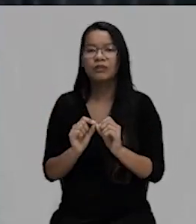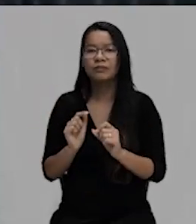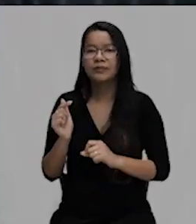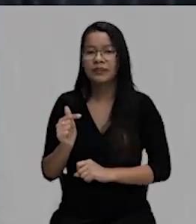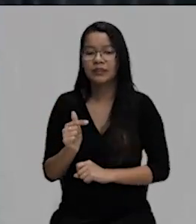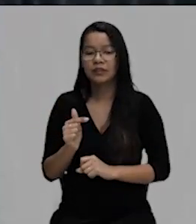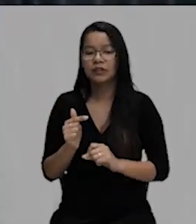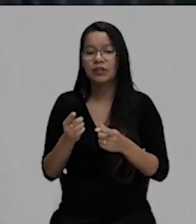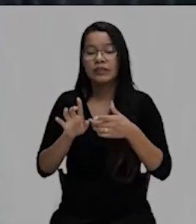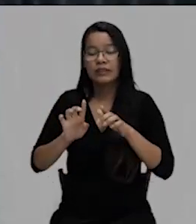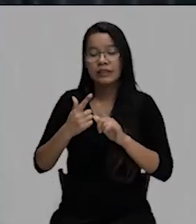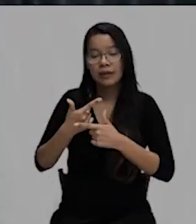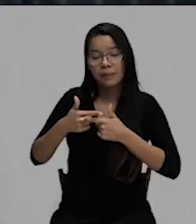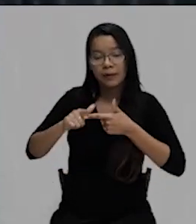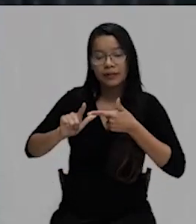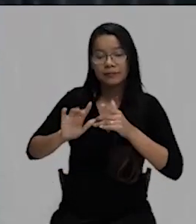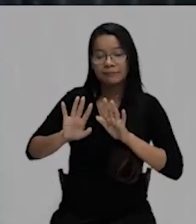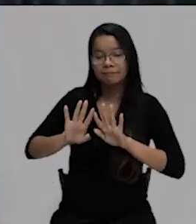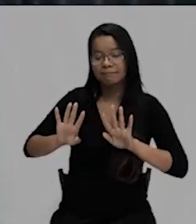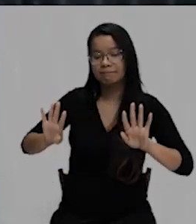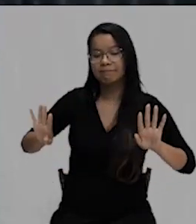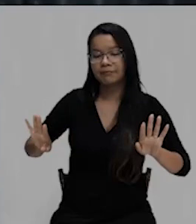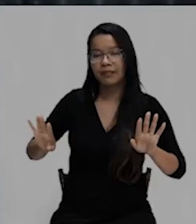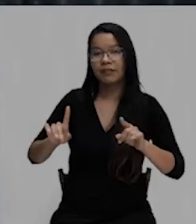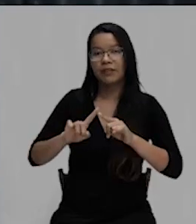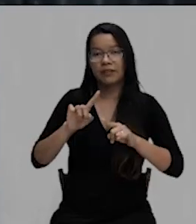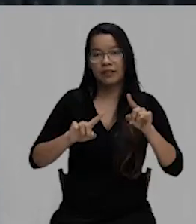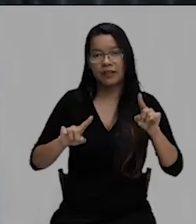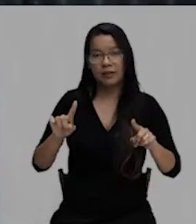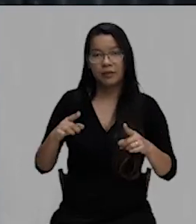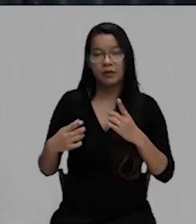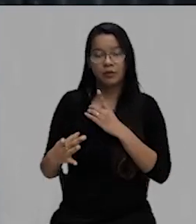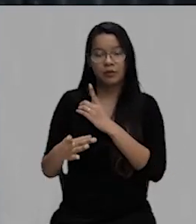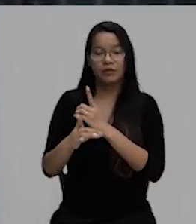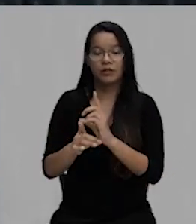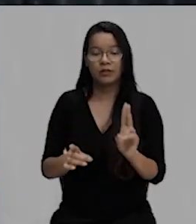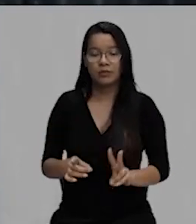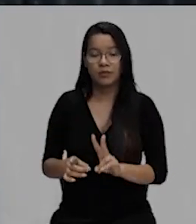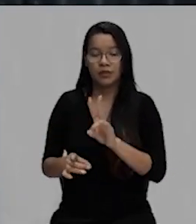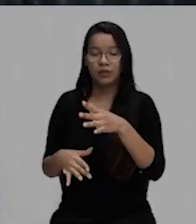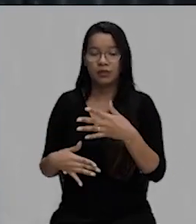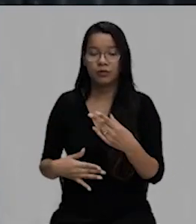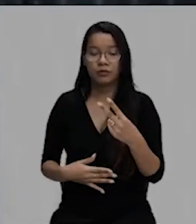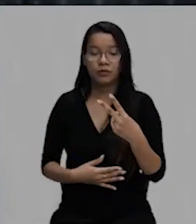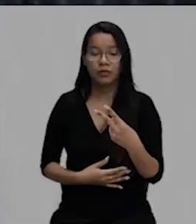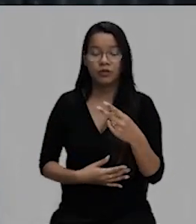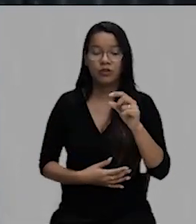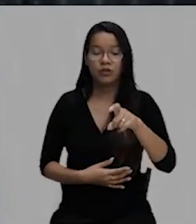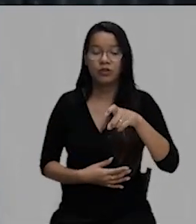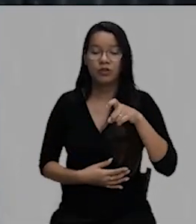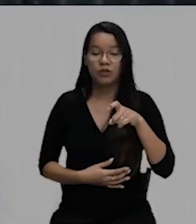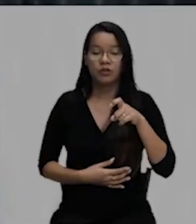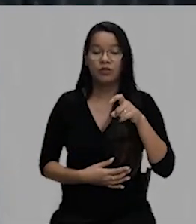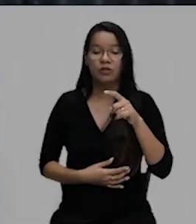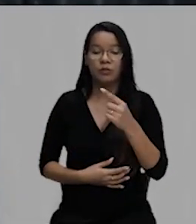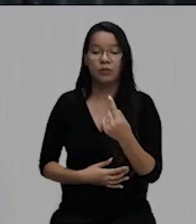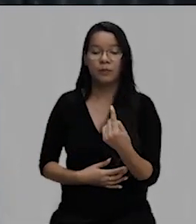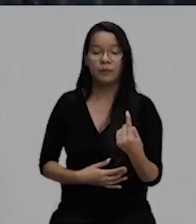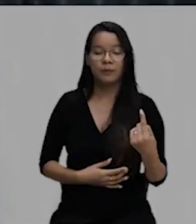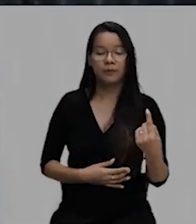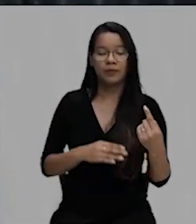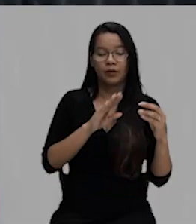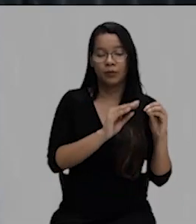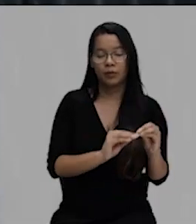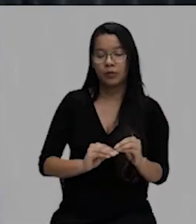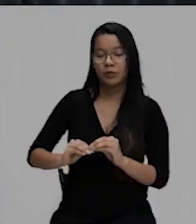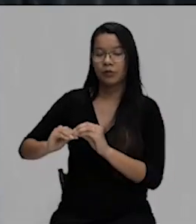descobrir qual é esse valor. Então, esse 2x que estava aqui no segundo membro veio para o primeiro membro e o 2 que estava no primeiro